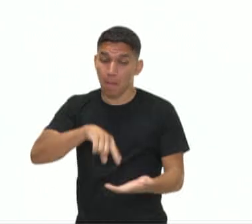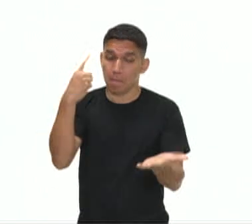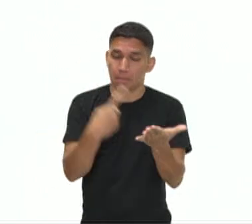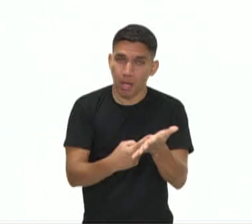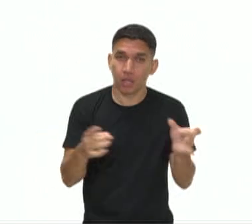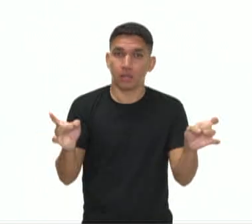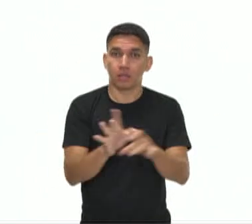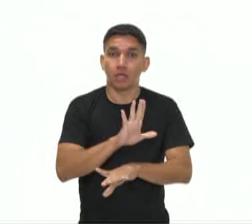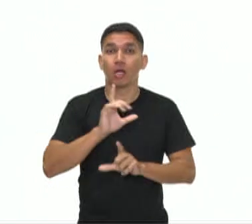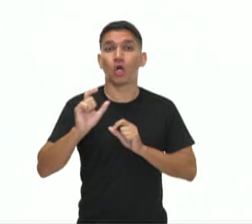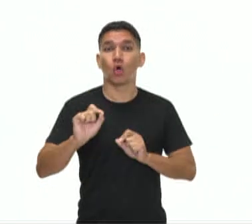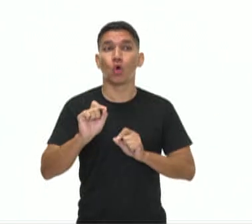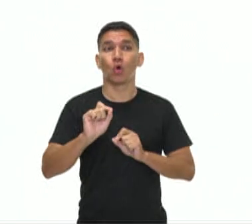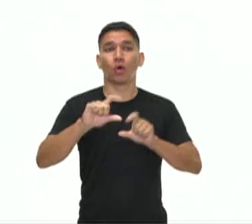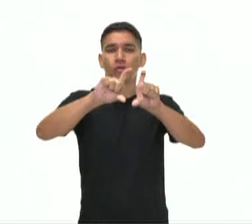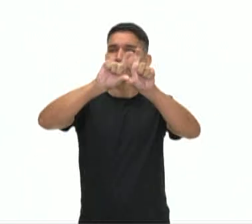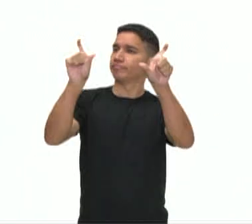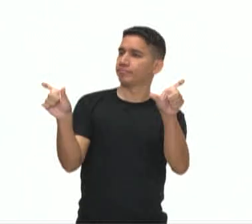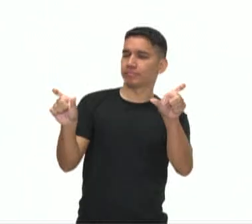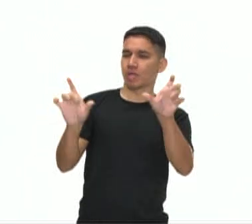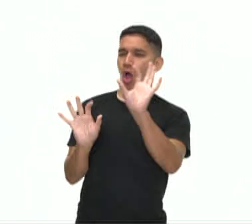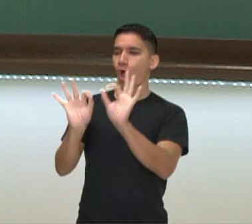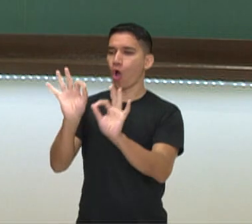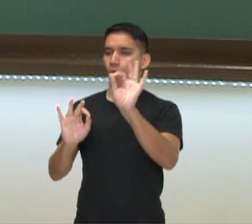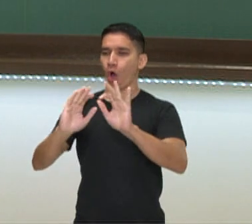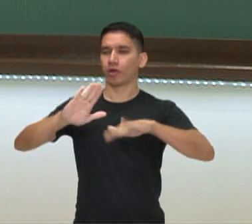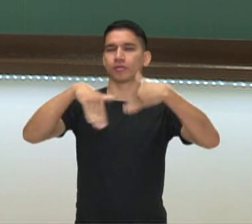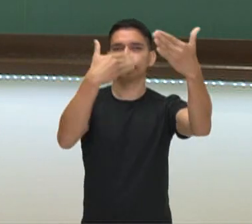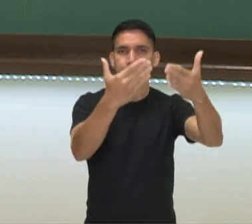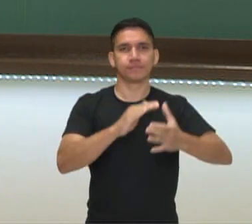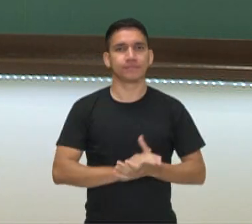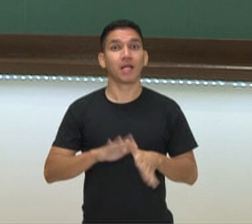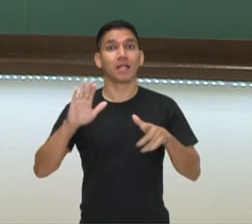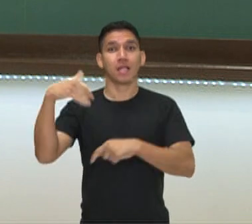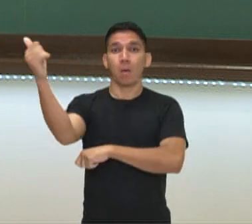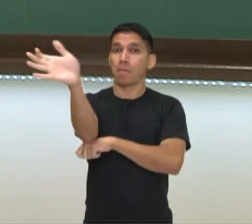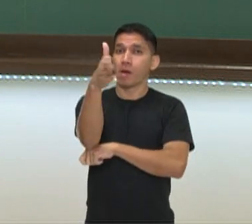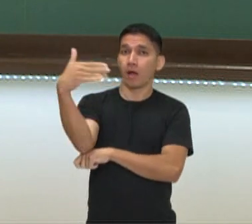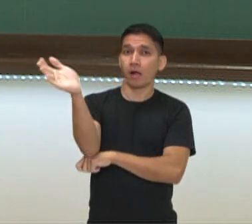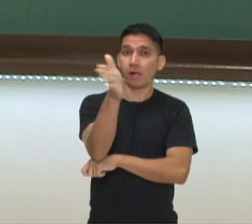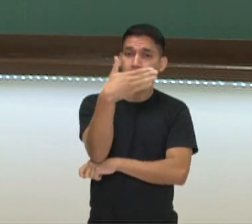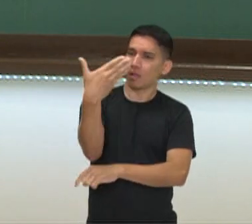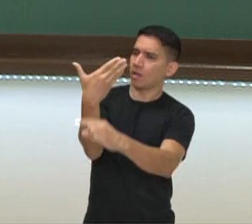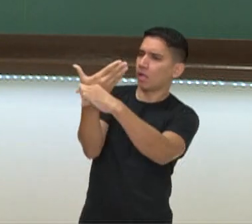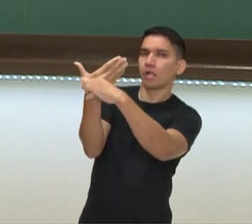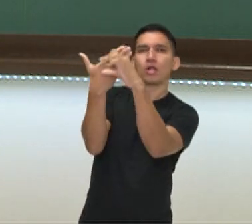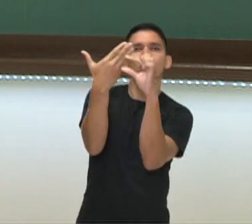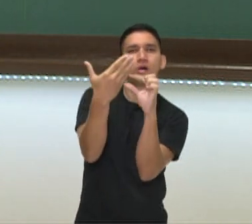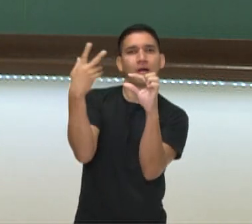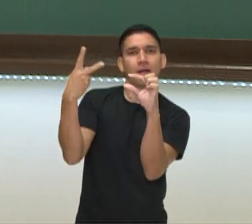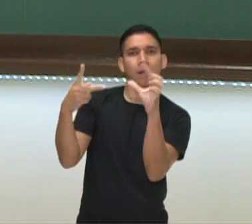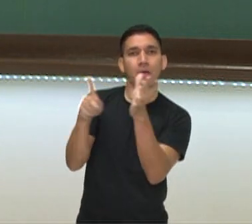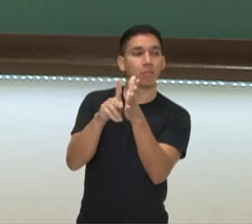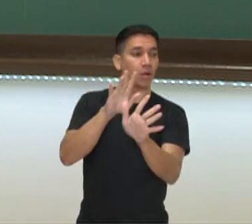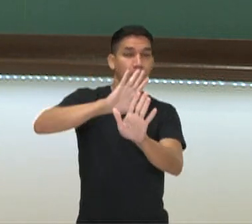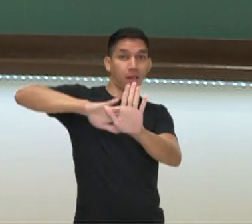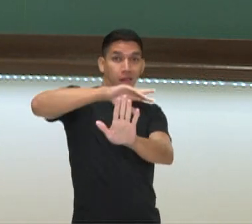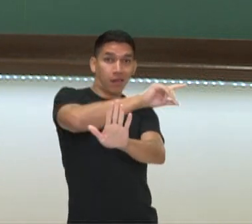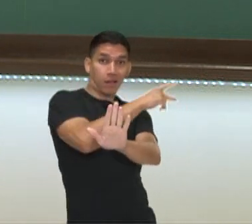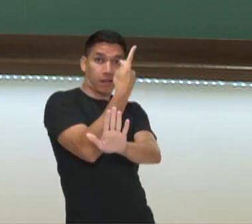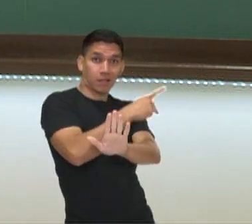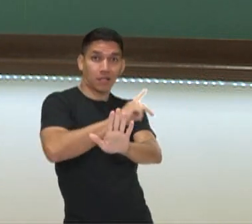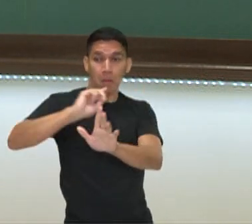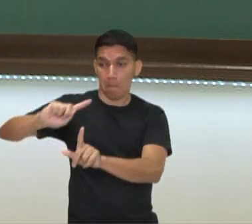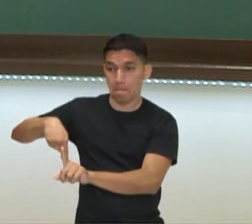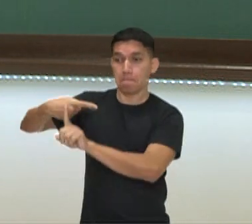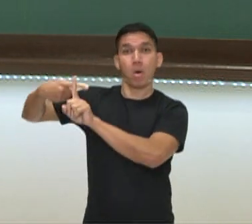o lema Ordem e Progresso. Então, o lema da nossa bandeira republicana, ela vem do ideal